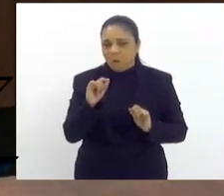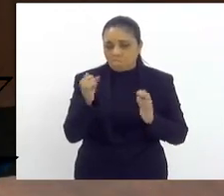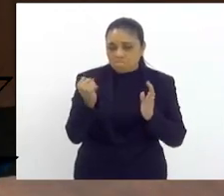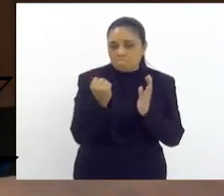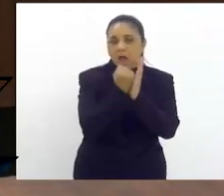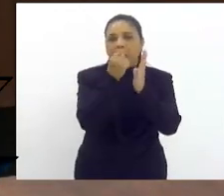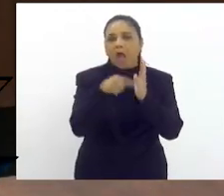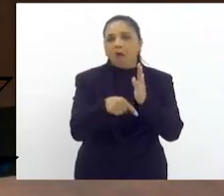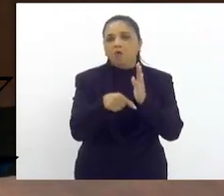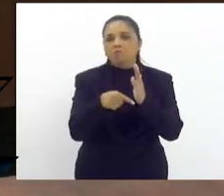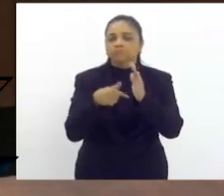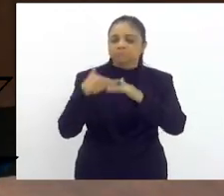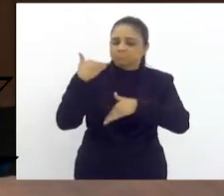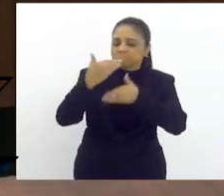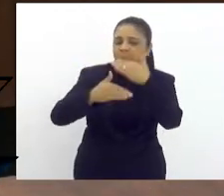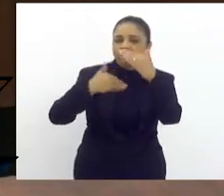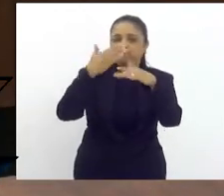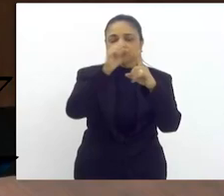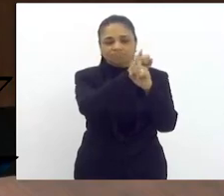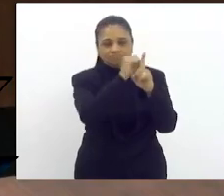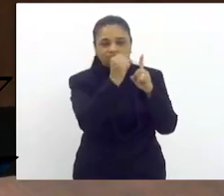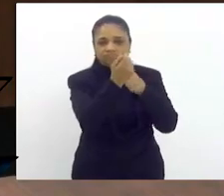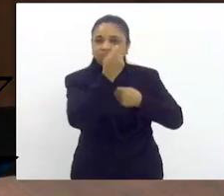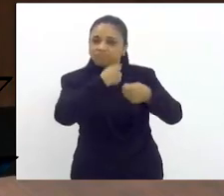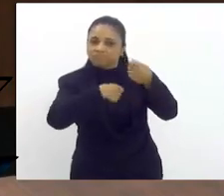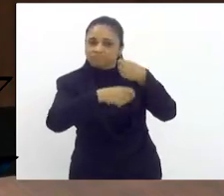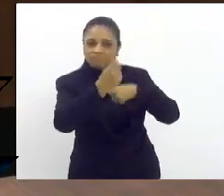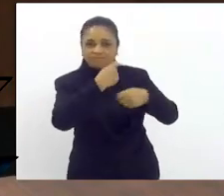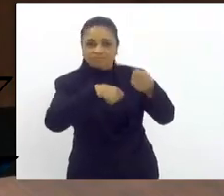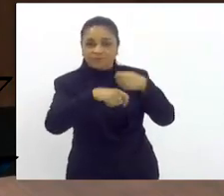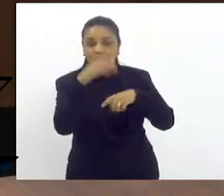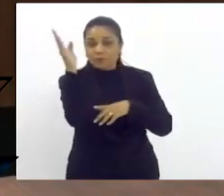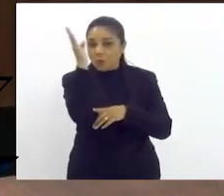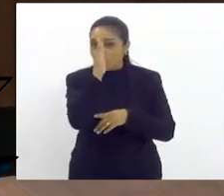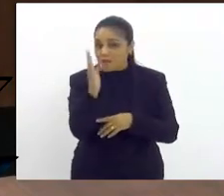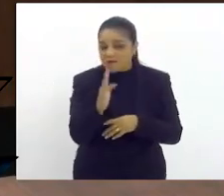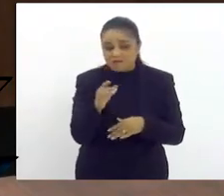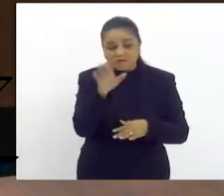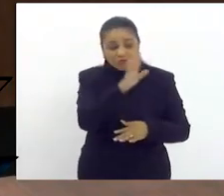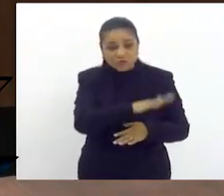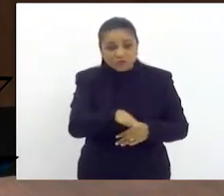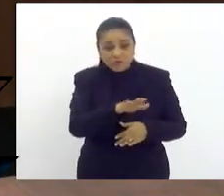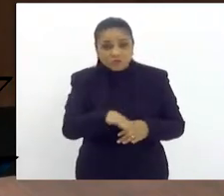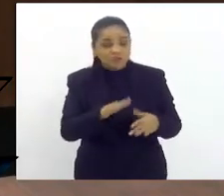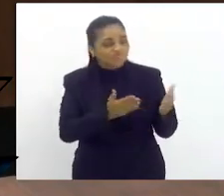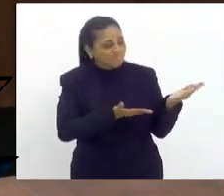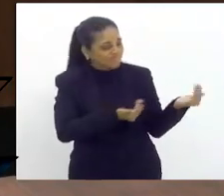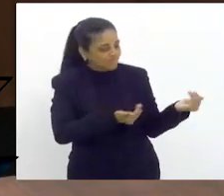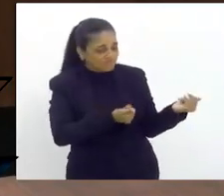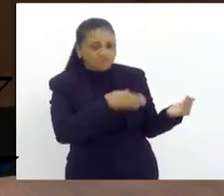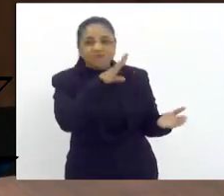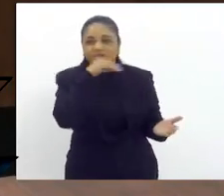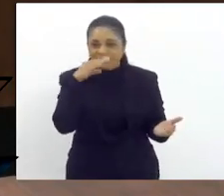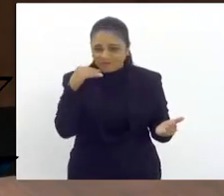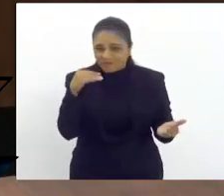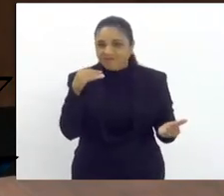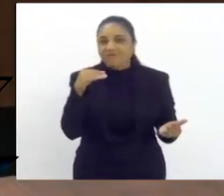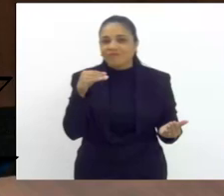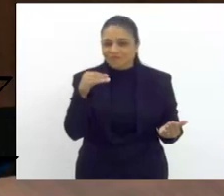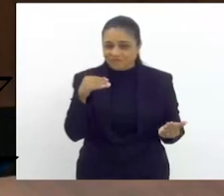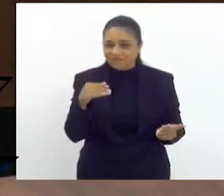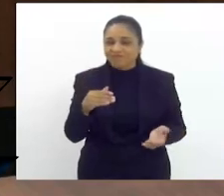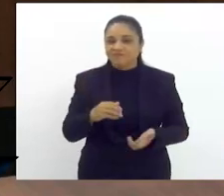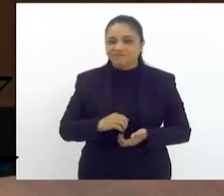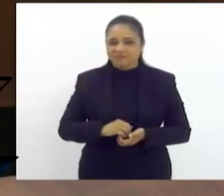possibilidade de ascensão social e econômica de muito jovens de muitas crianças de muitos